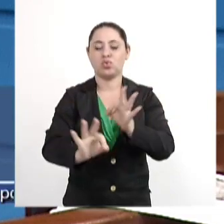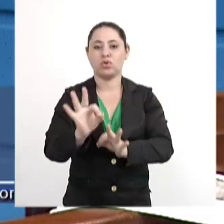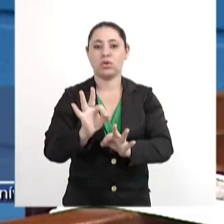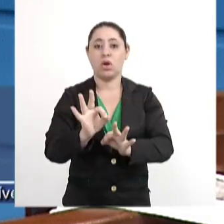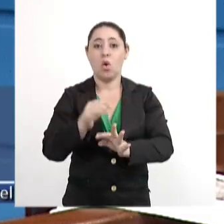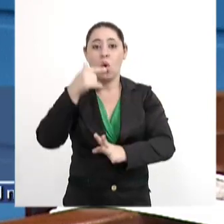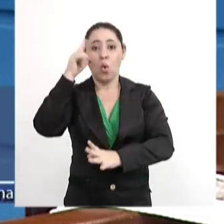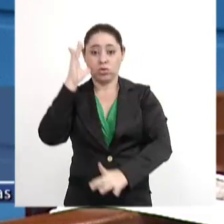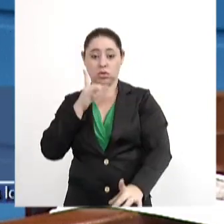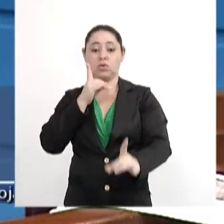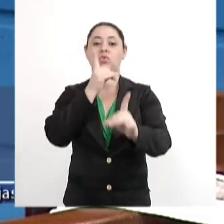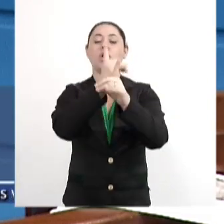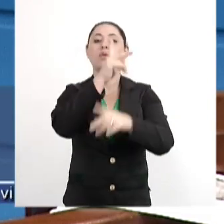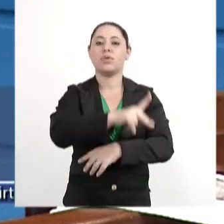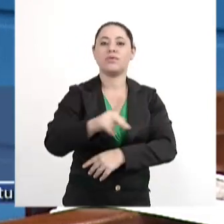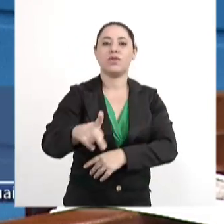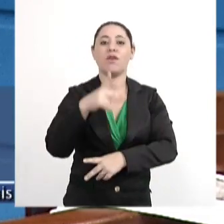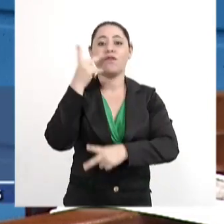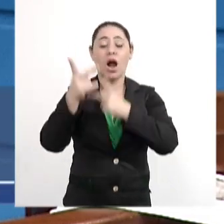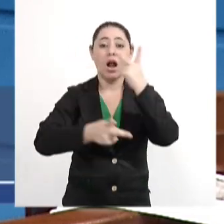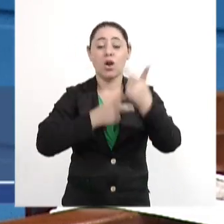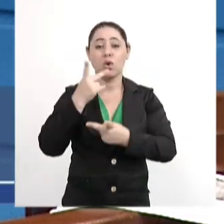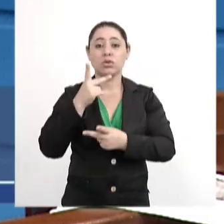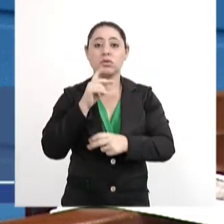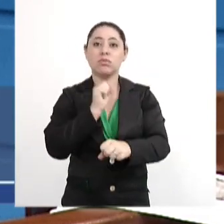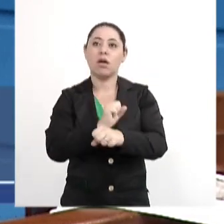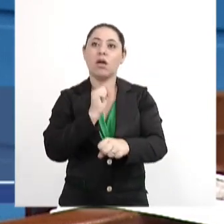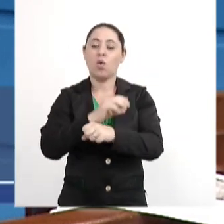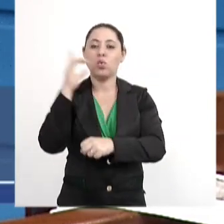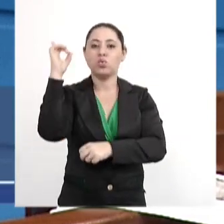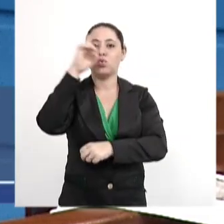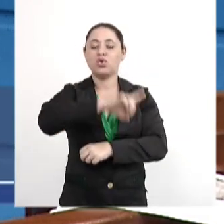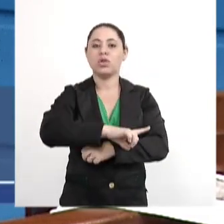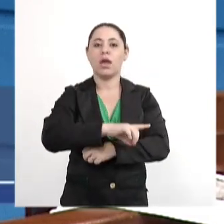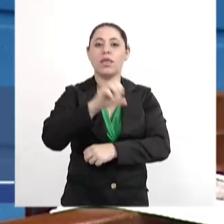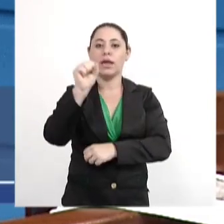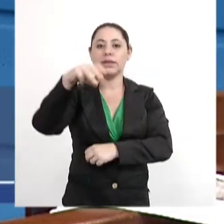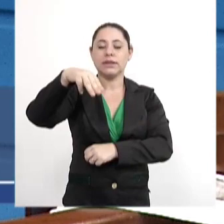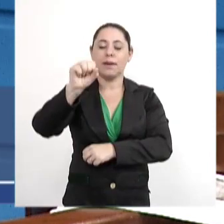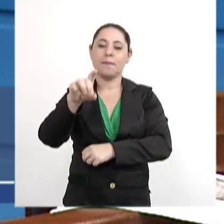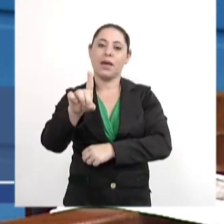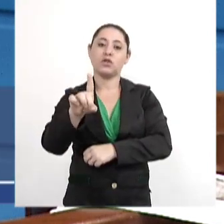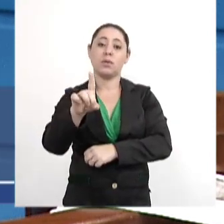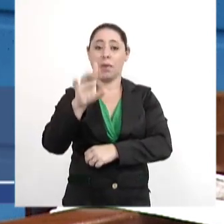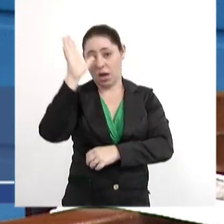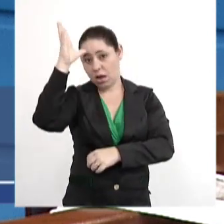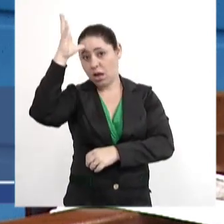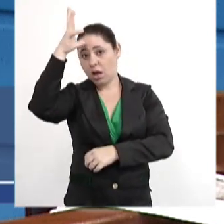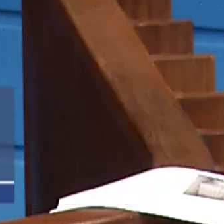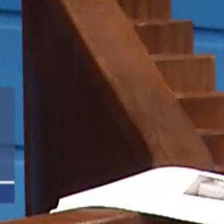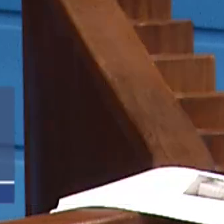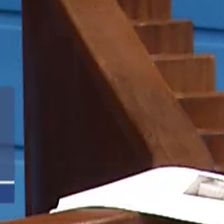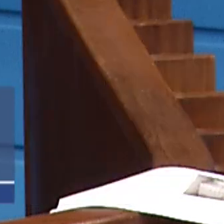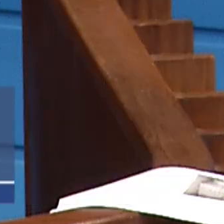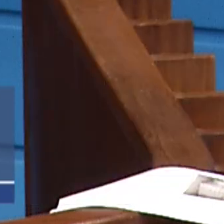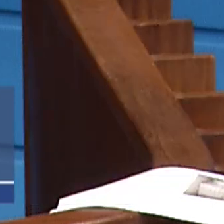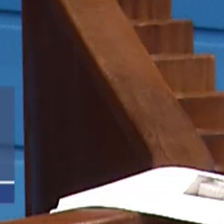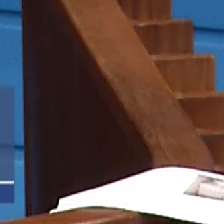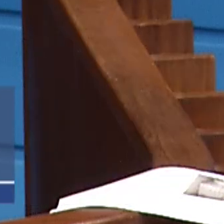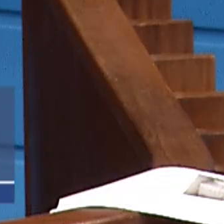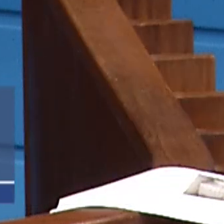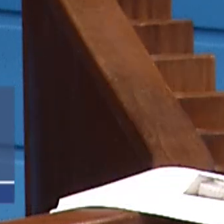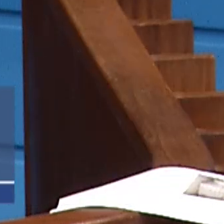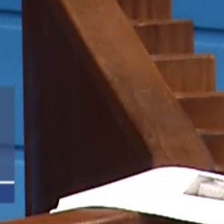encontrei com um professor que disse que passou o dia inteiro na CEMED para poder resolver a sua situação e a